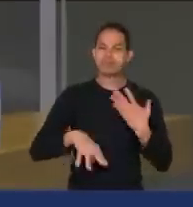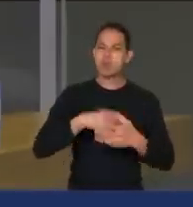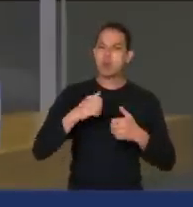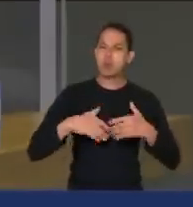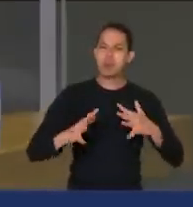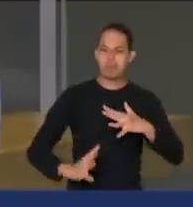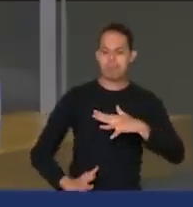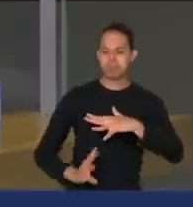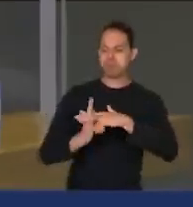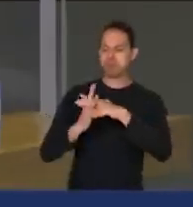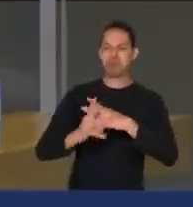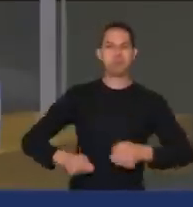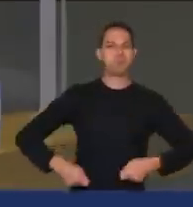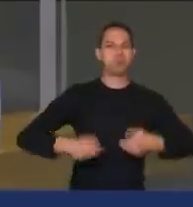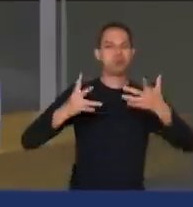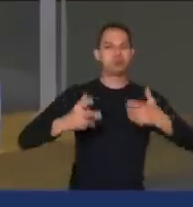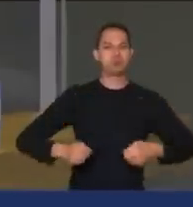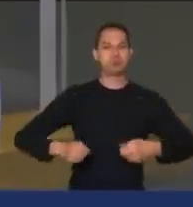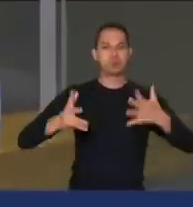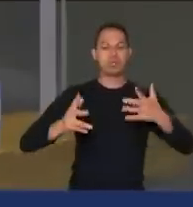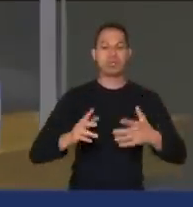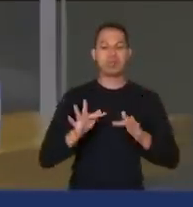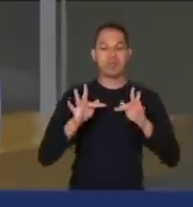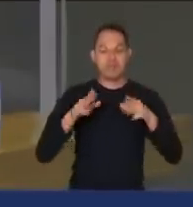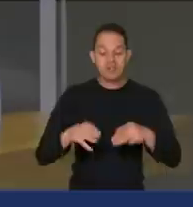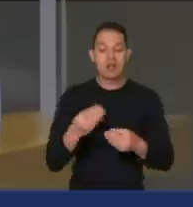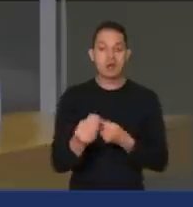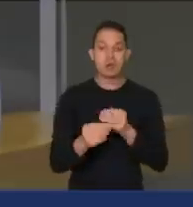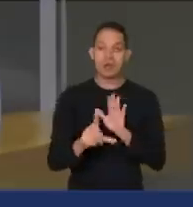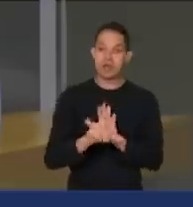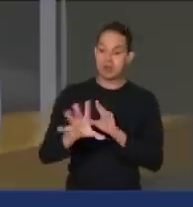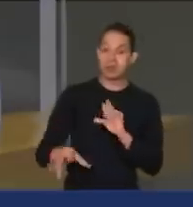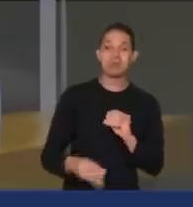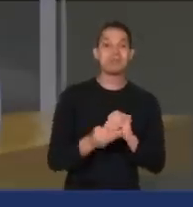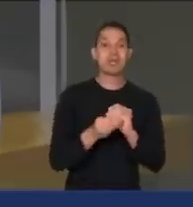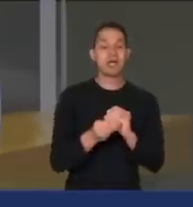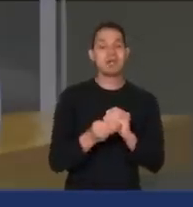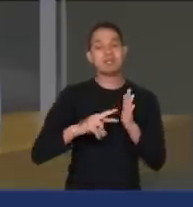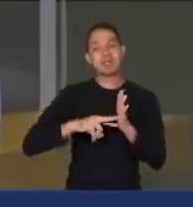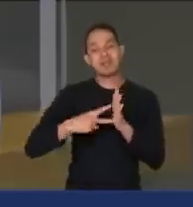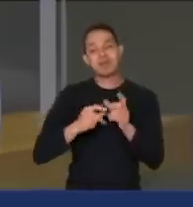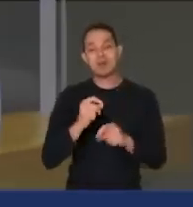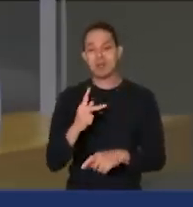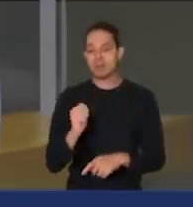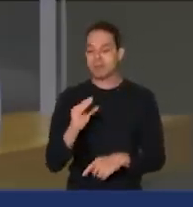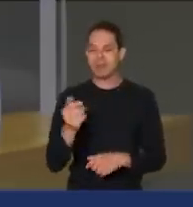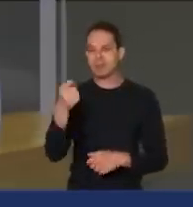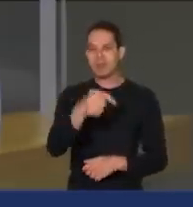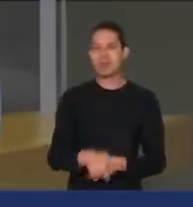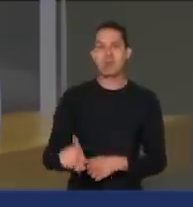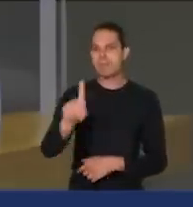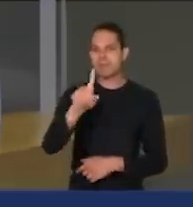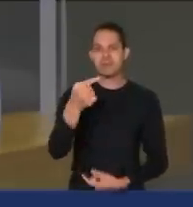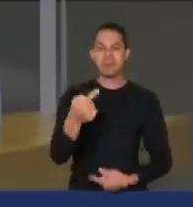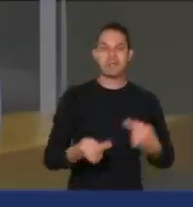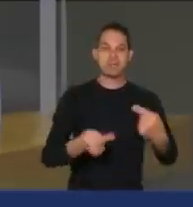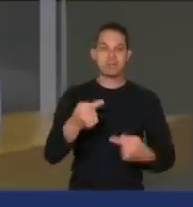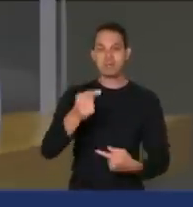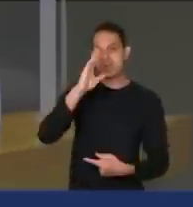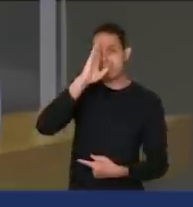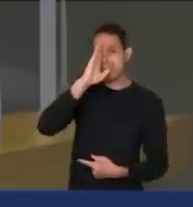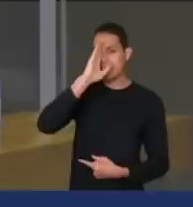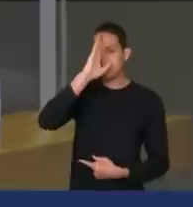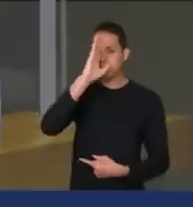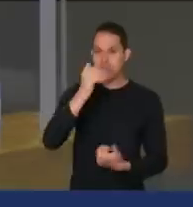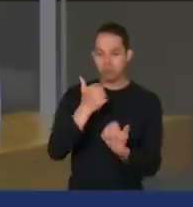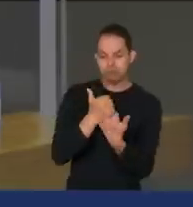de gastos, permitindo que ele seja finalizado via lei complementar, ou seja, nenhuma PEC mais vai ser necessária para discutir a principal âncora fiscal do